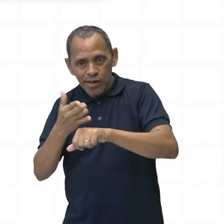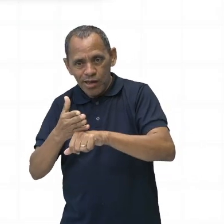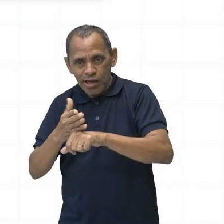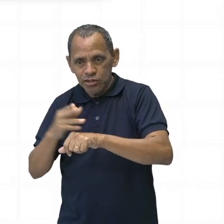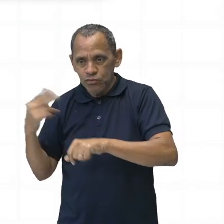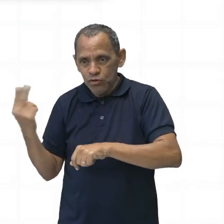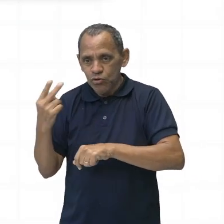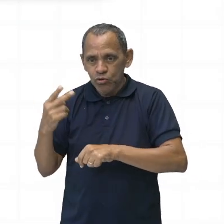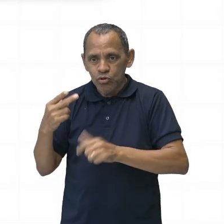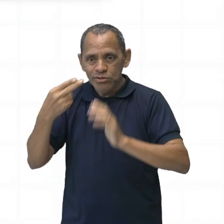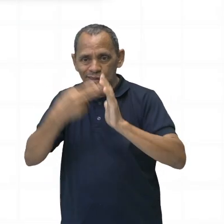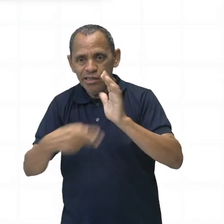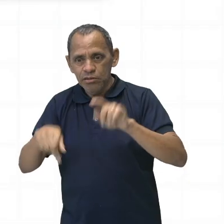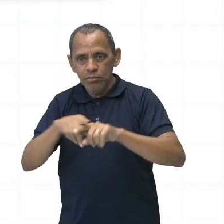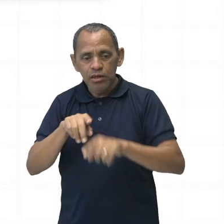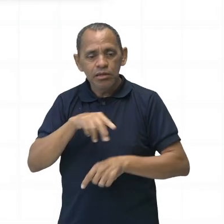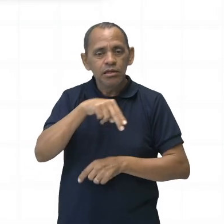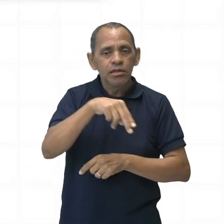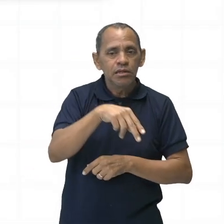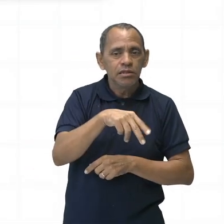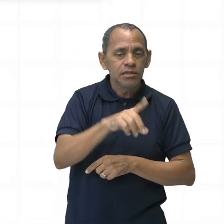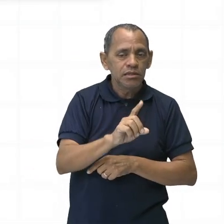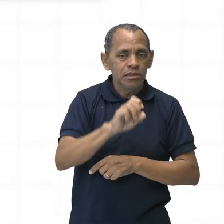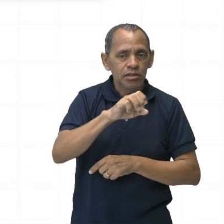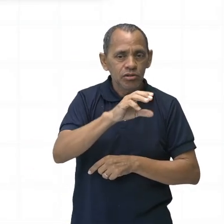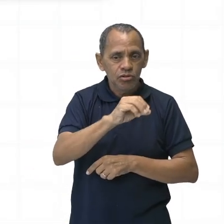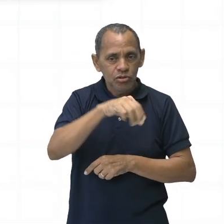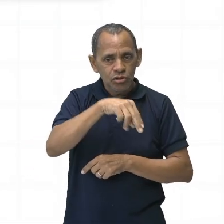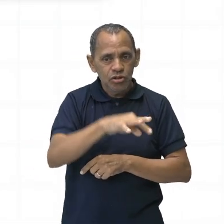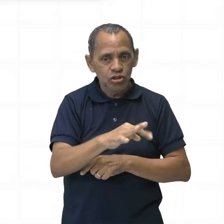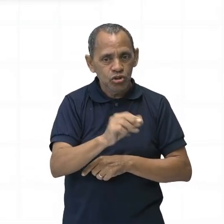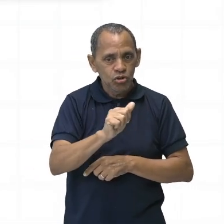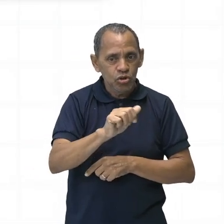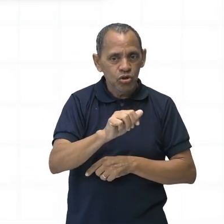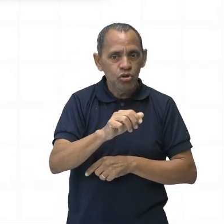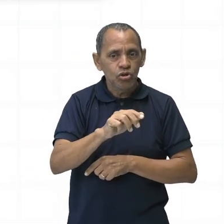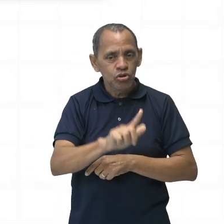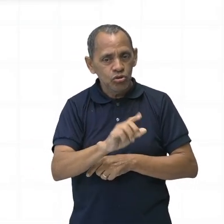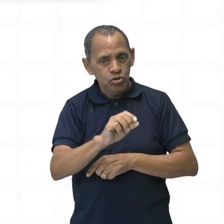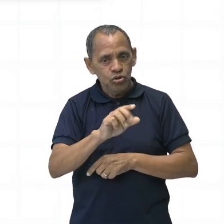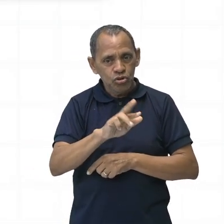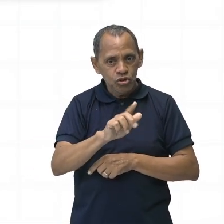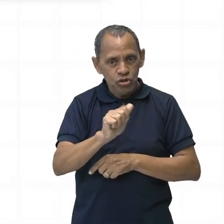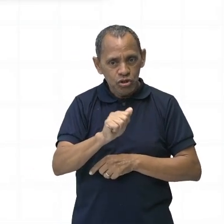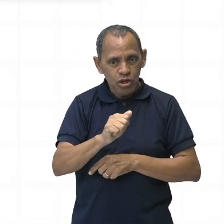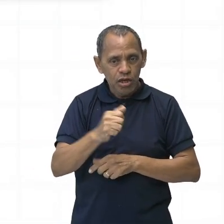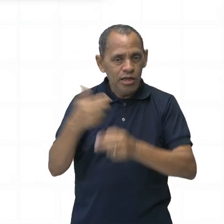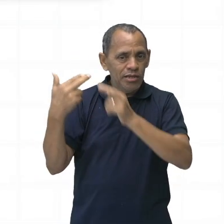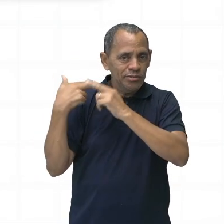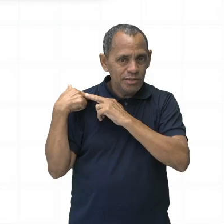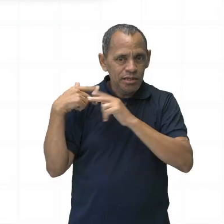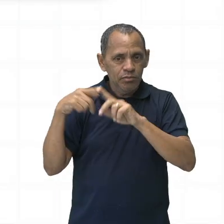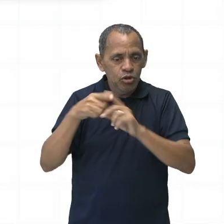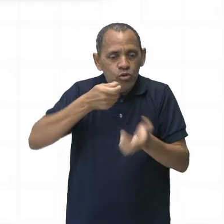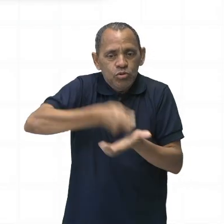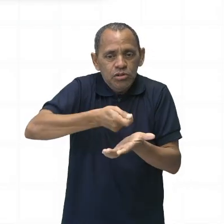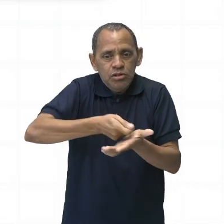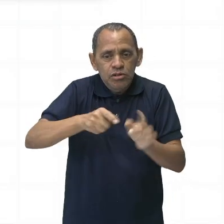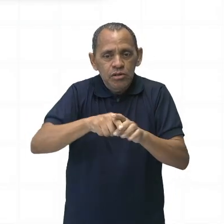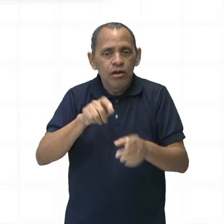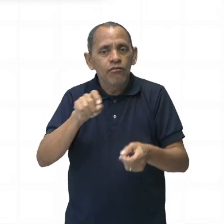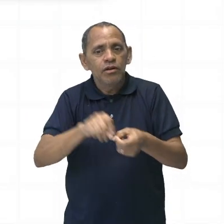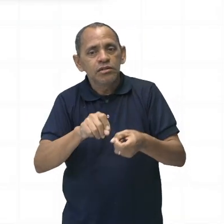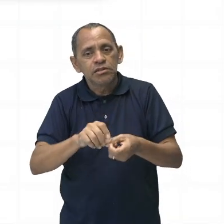não, a bioética sempre vai ser o campo da problematização, né, dessa dimensão da